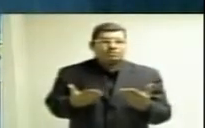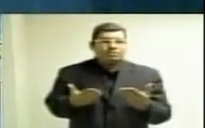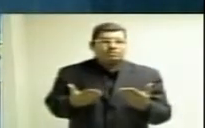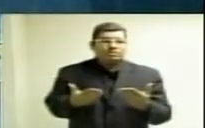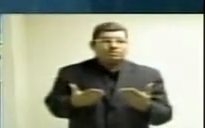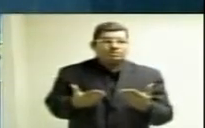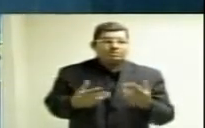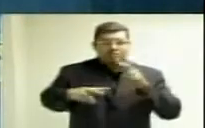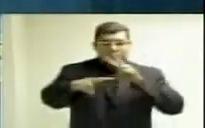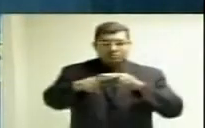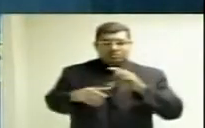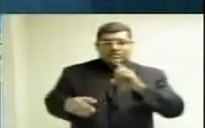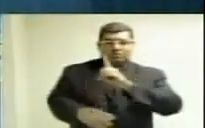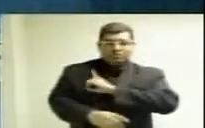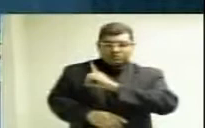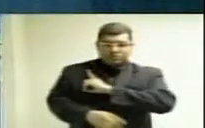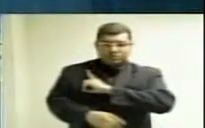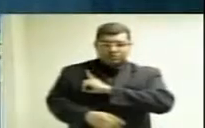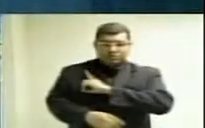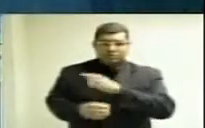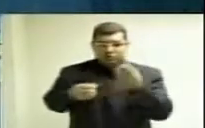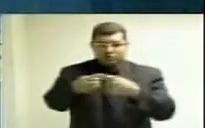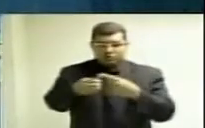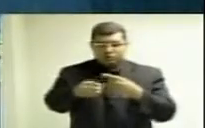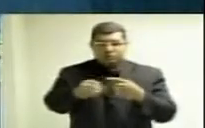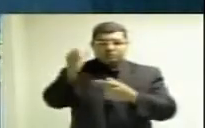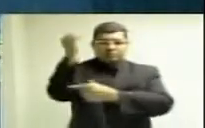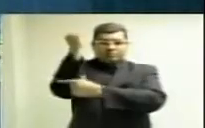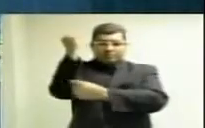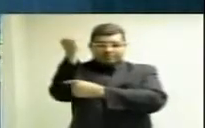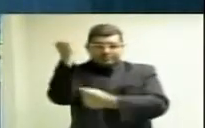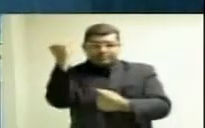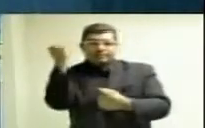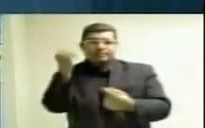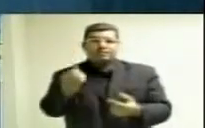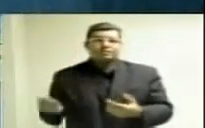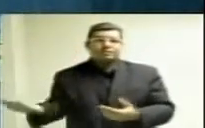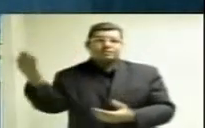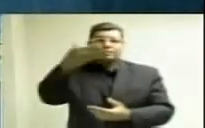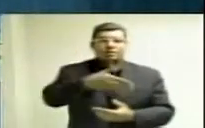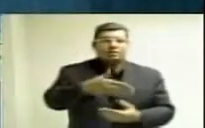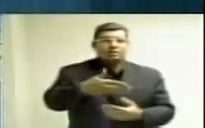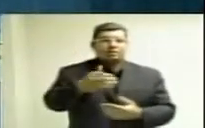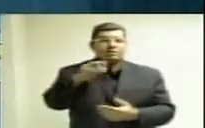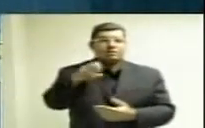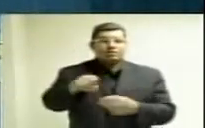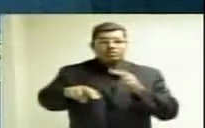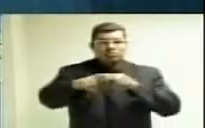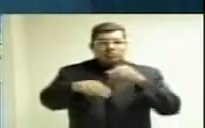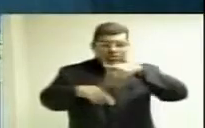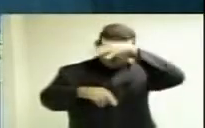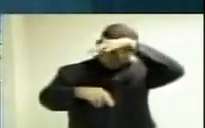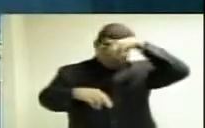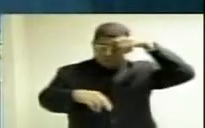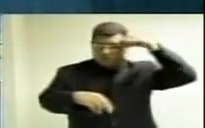na carceragem da delegacia do município de Iranduba para uma das unidades